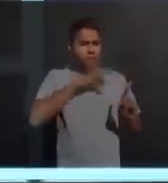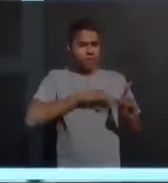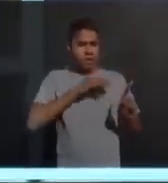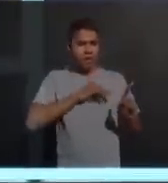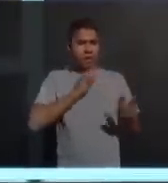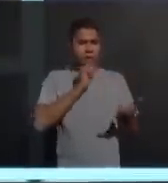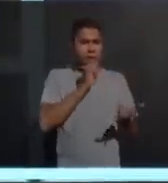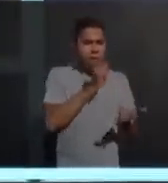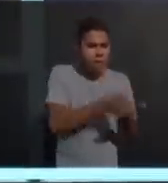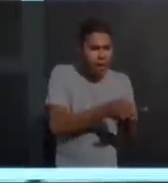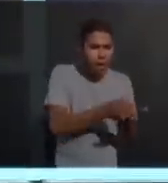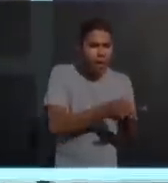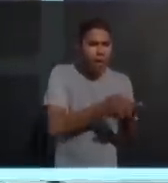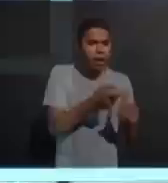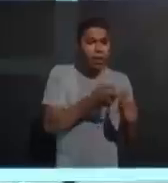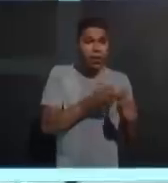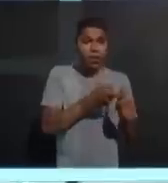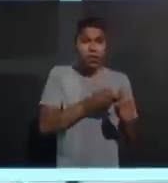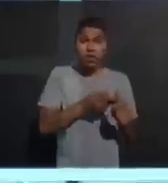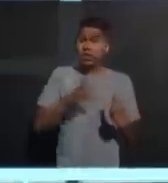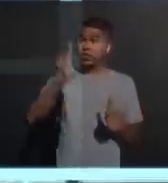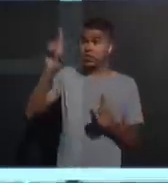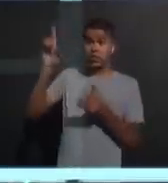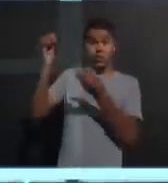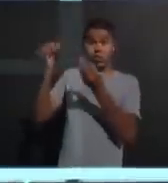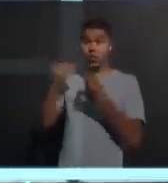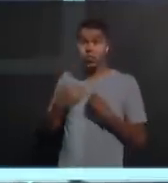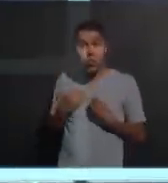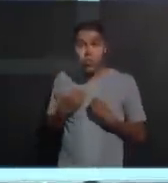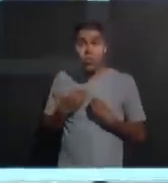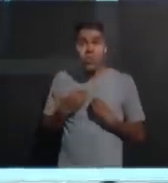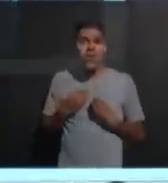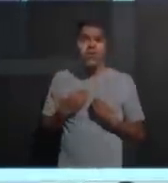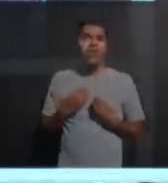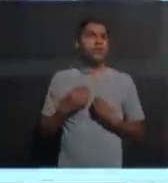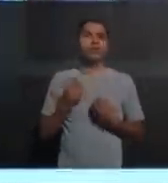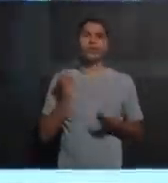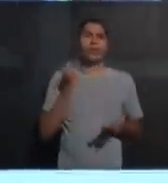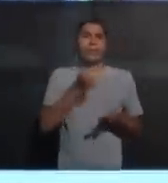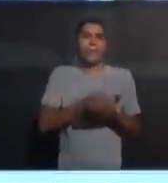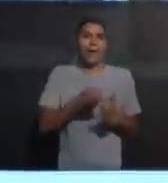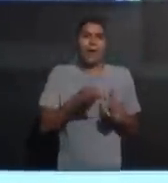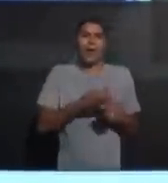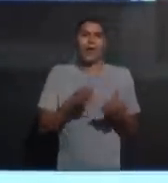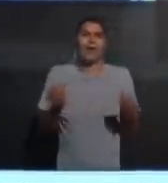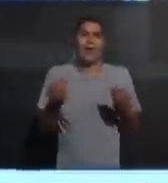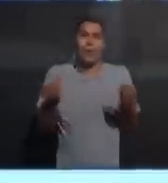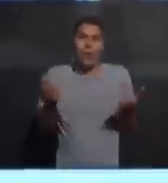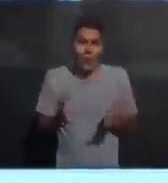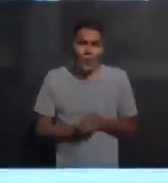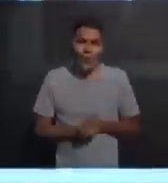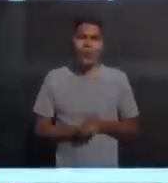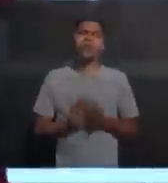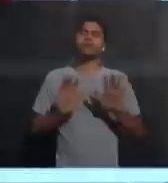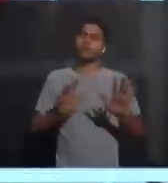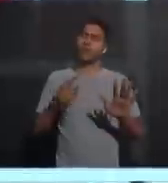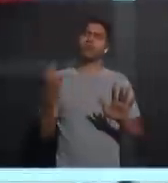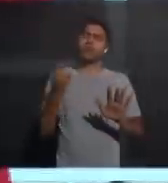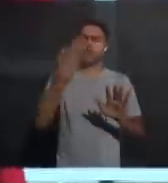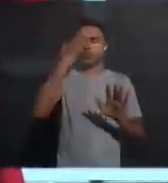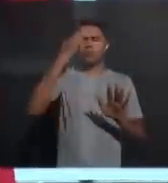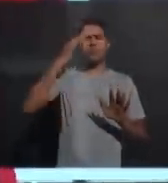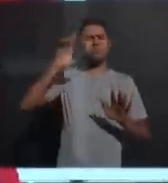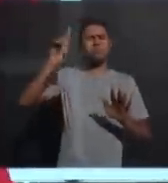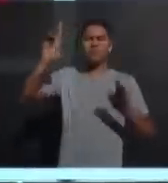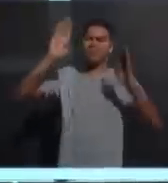pagar suas contas se deus não nos der a gente não paga a conta não tem como mas nós sabemos que deus é